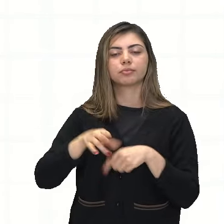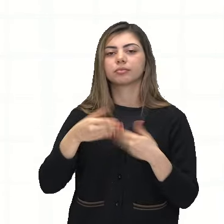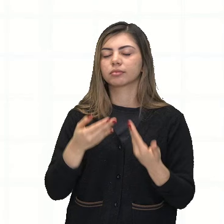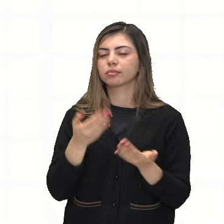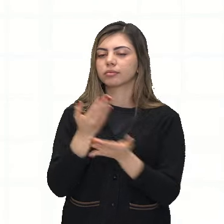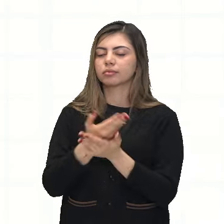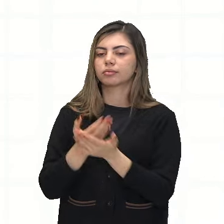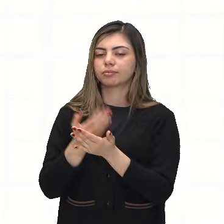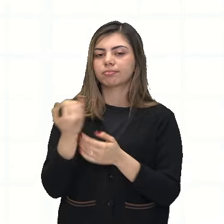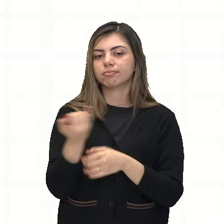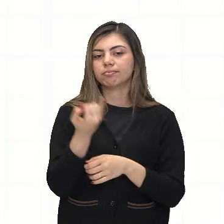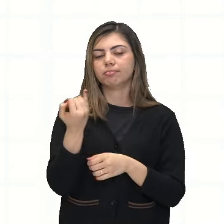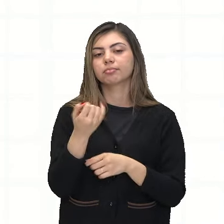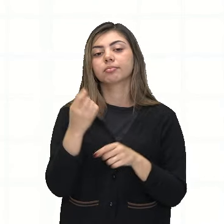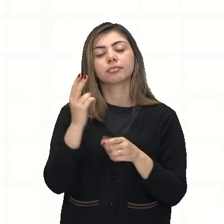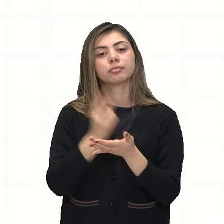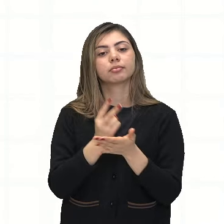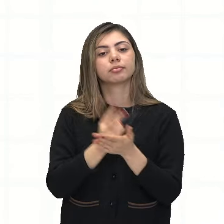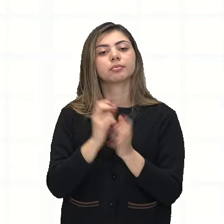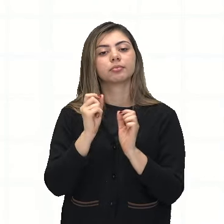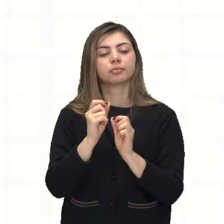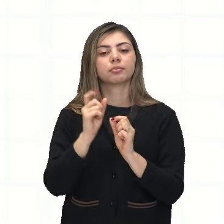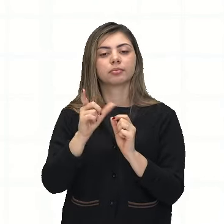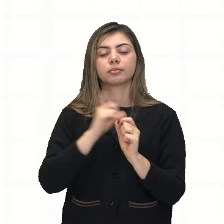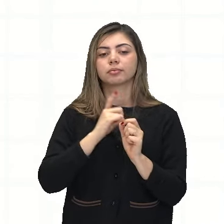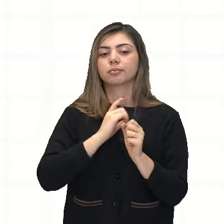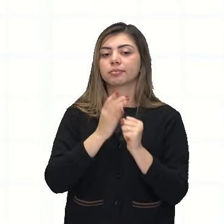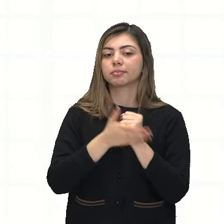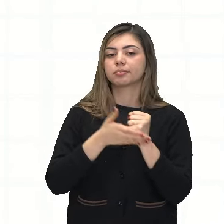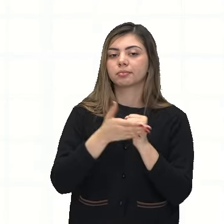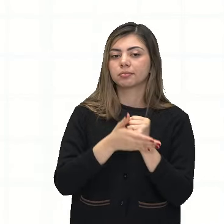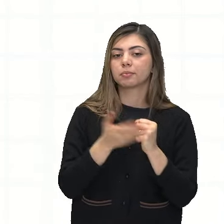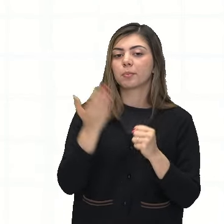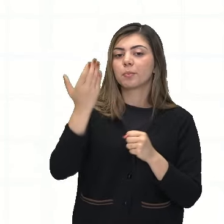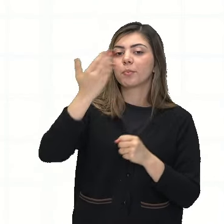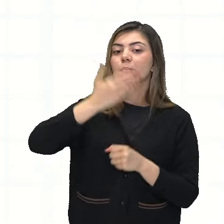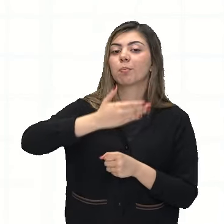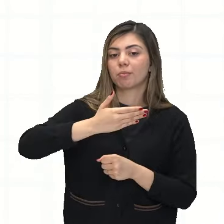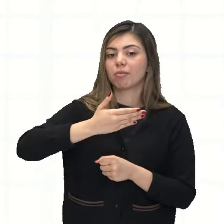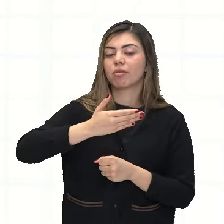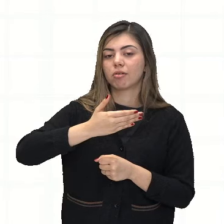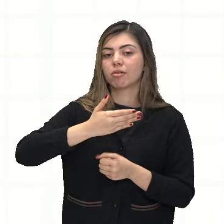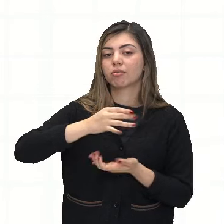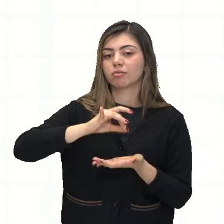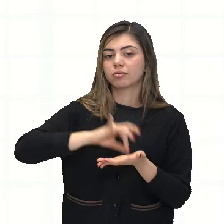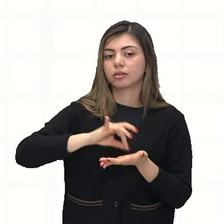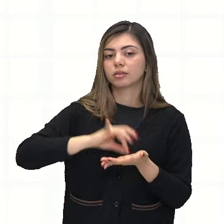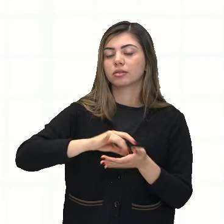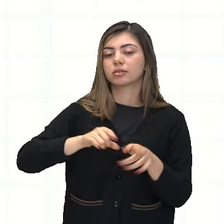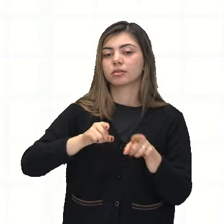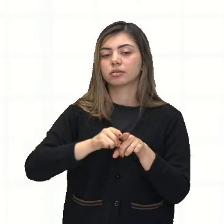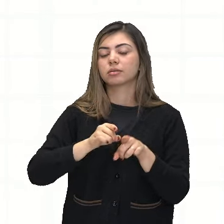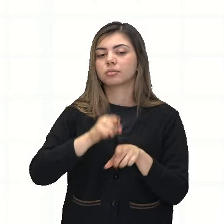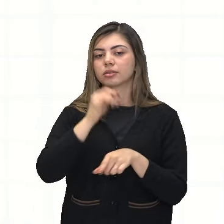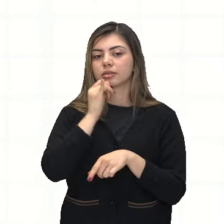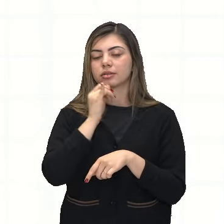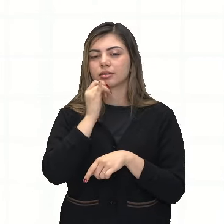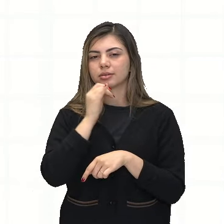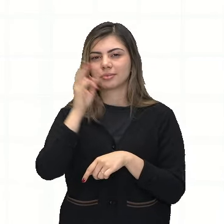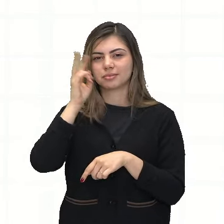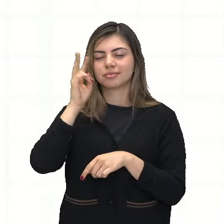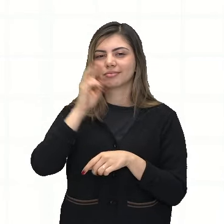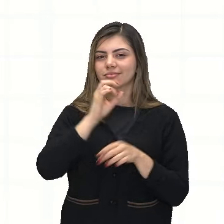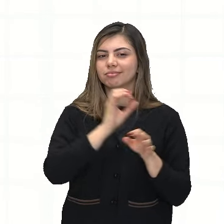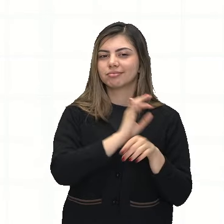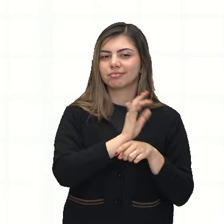importante e sempre baseado Olha lá em evidências exemplos como a gente viu lá no nosso